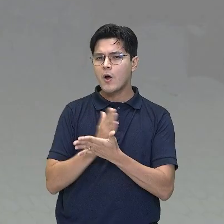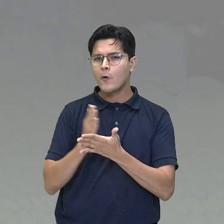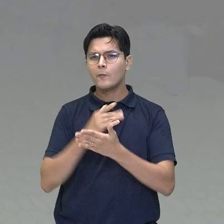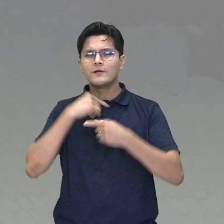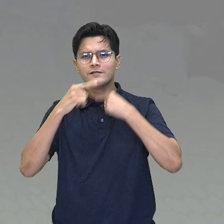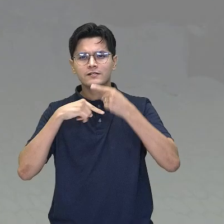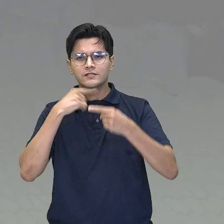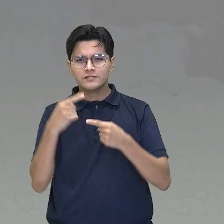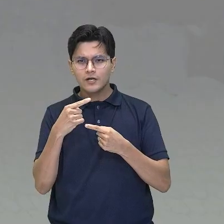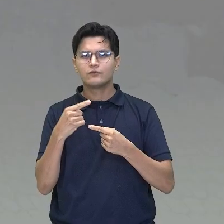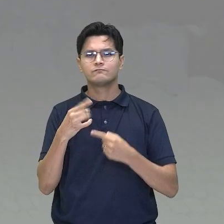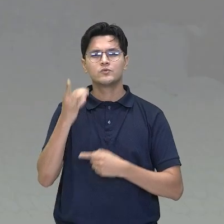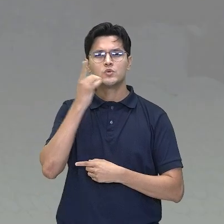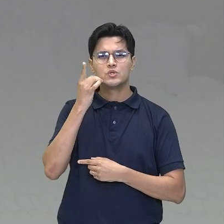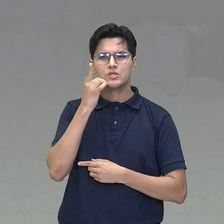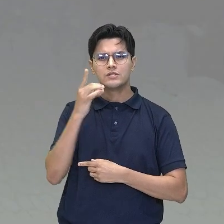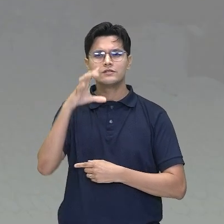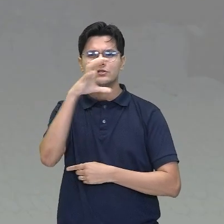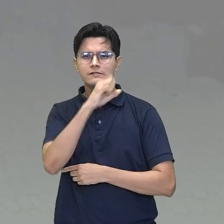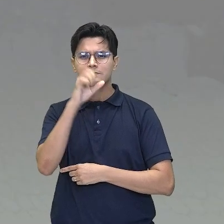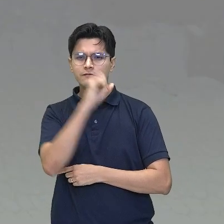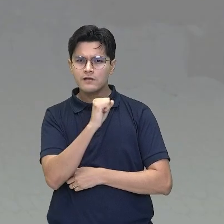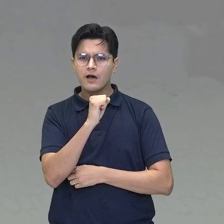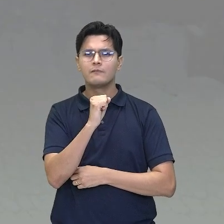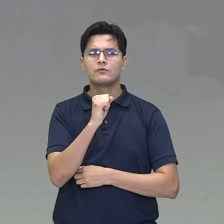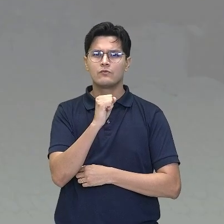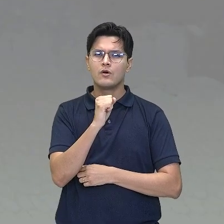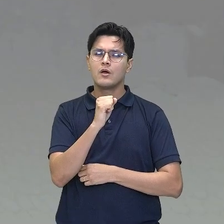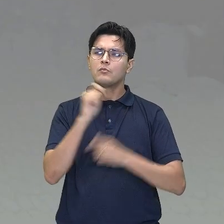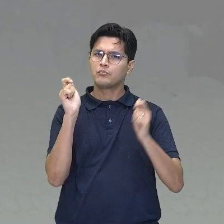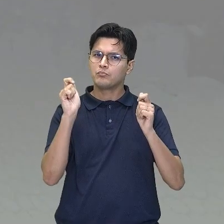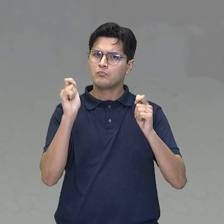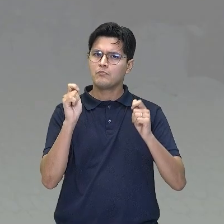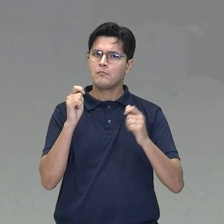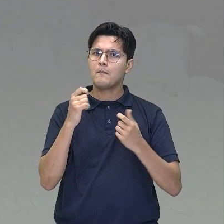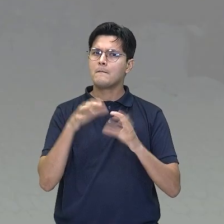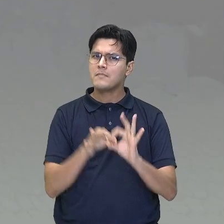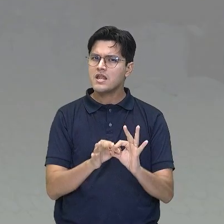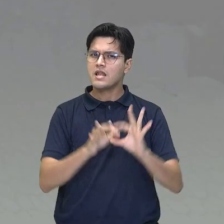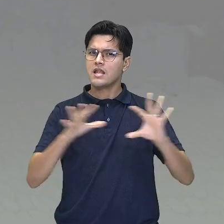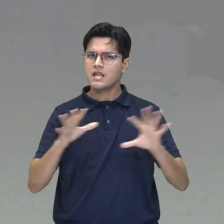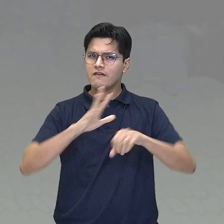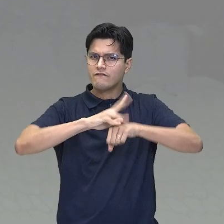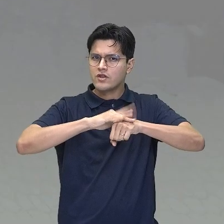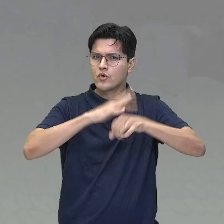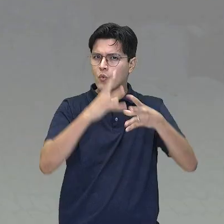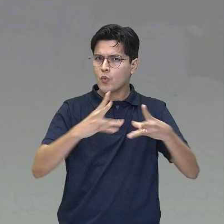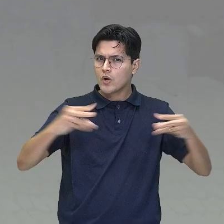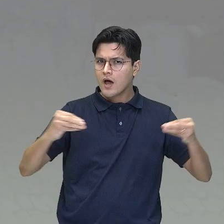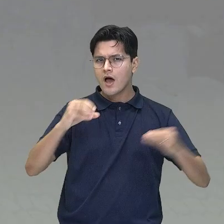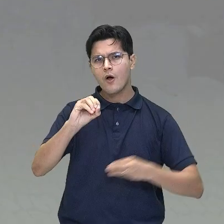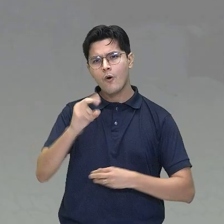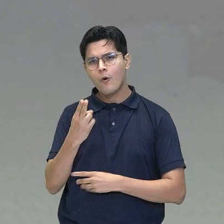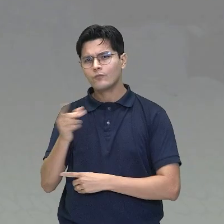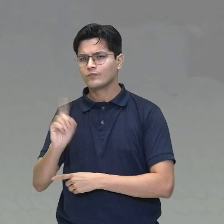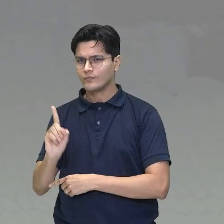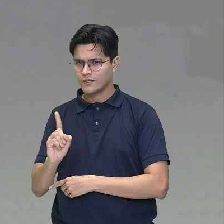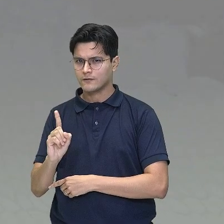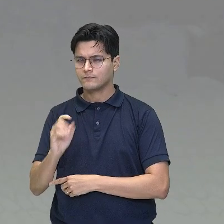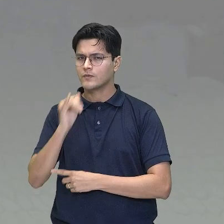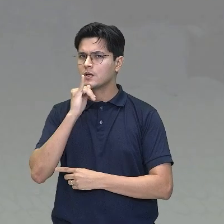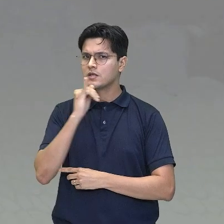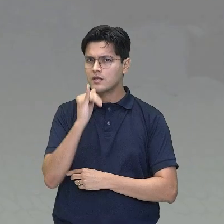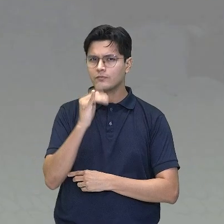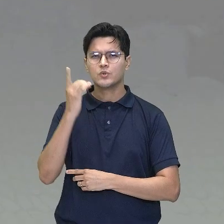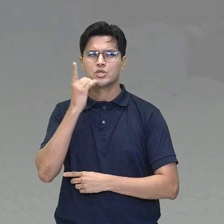que é certo ou é errado eu quebrar a lei religiosa de um dia sagrado para ajudar as pessoas? O que é